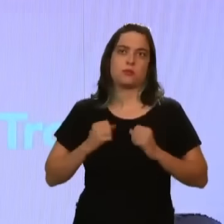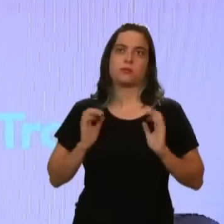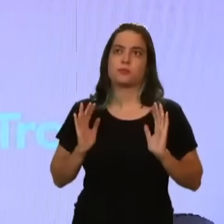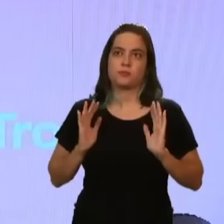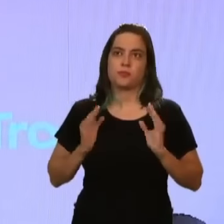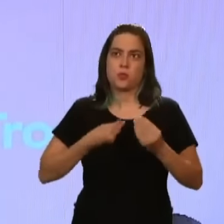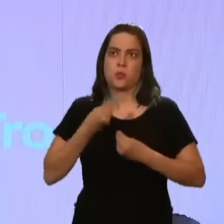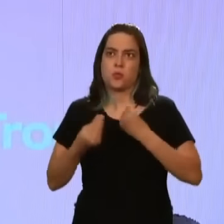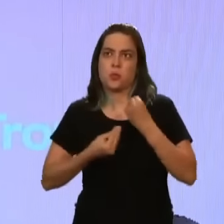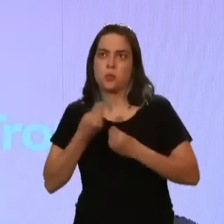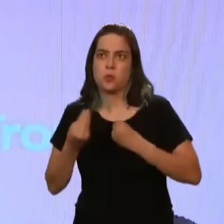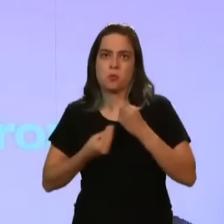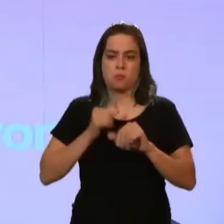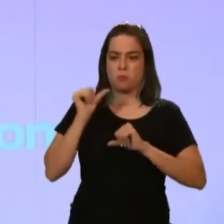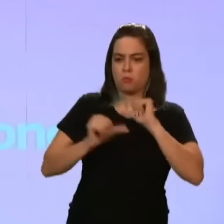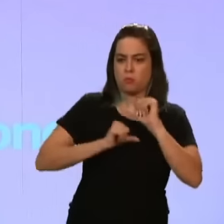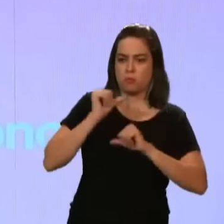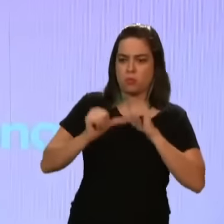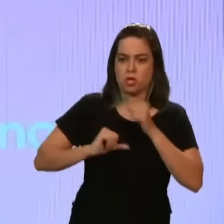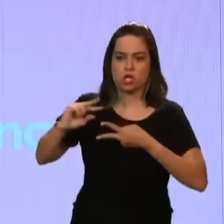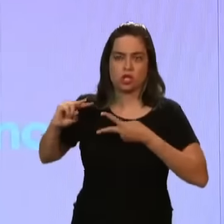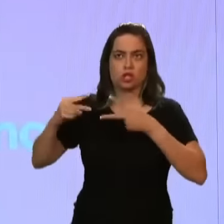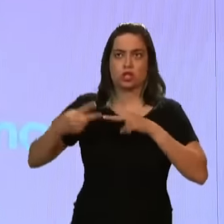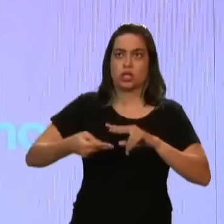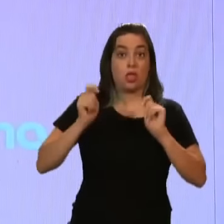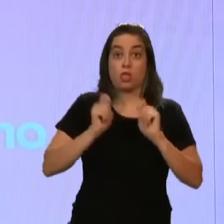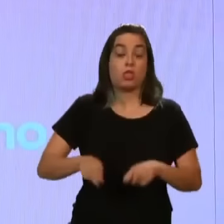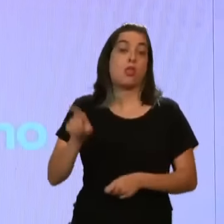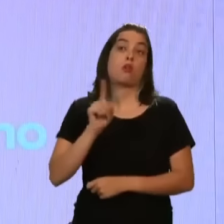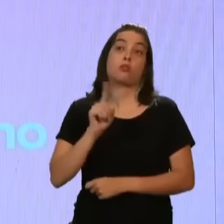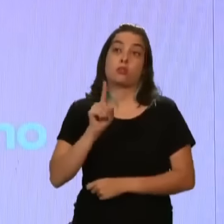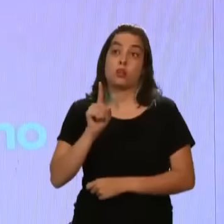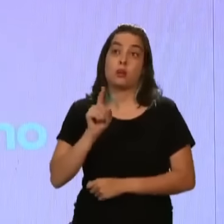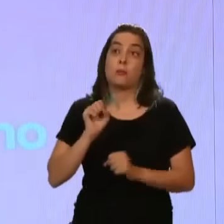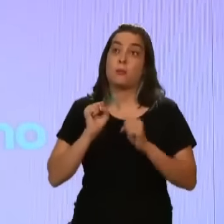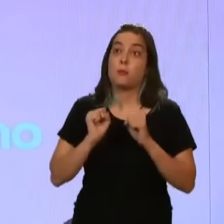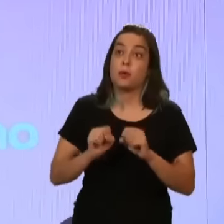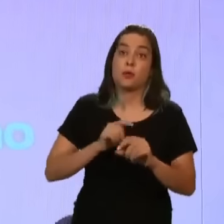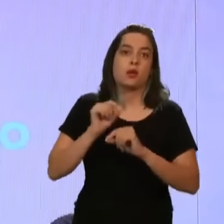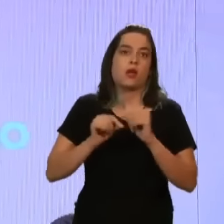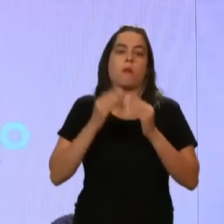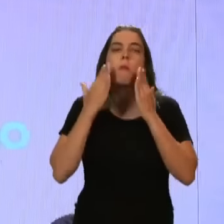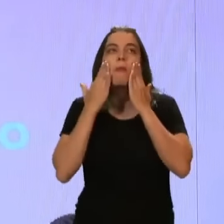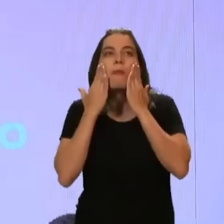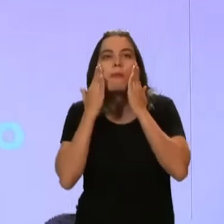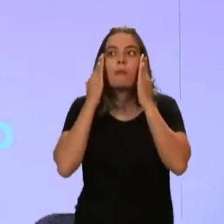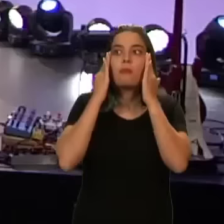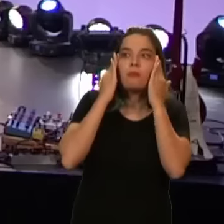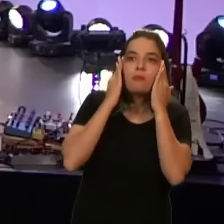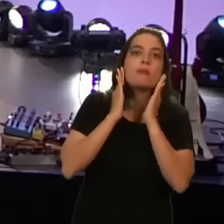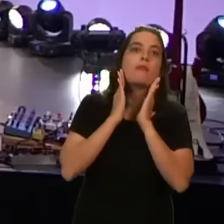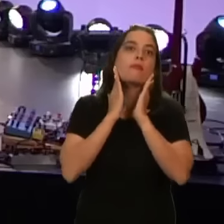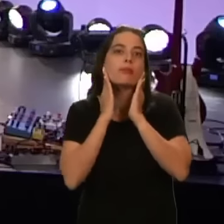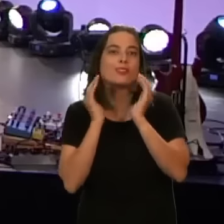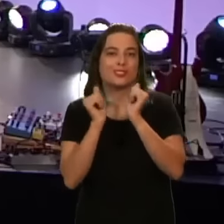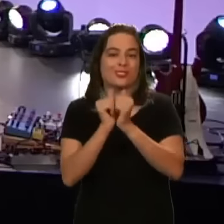né? Não tem como eu fazer agora uma mudança genética aqui em mim. Pode fazer até aquela plástica sonhada com a doutora